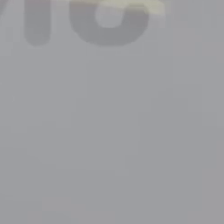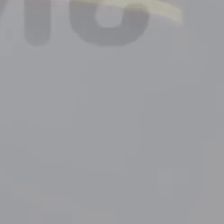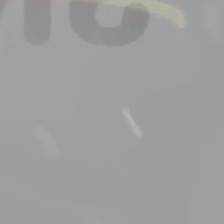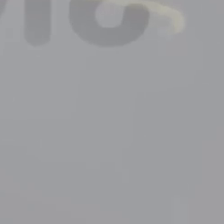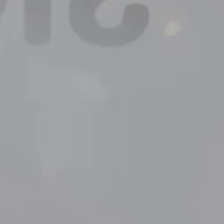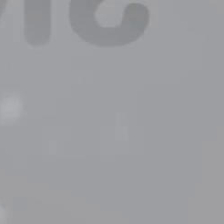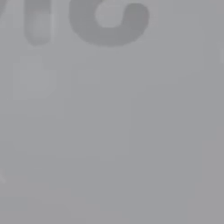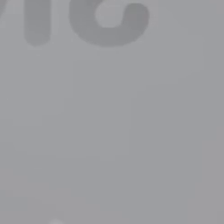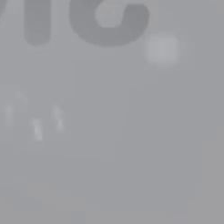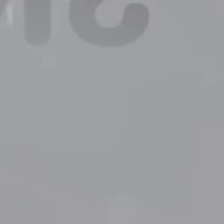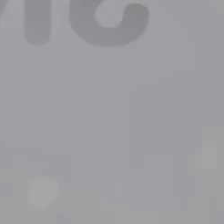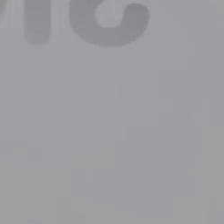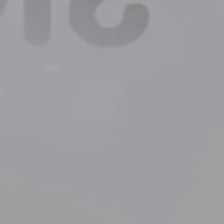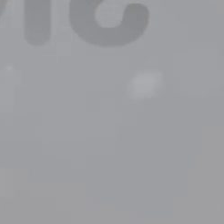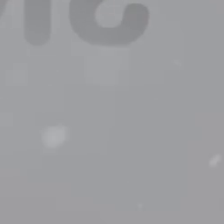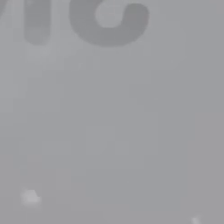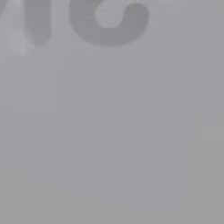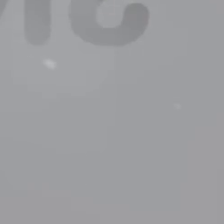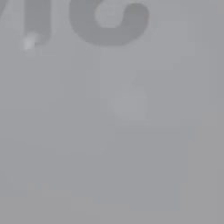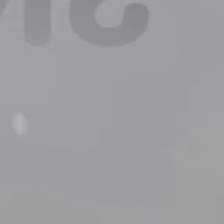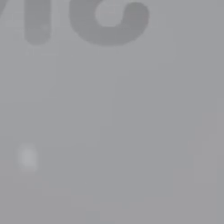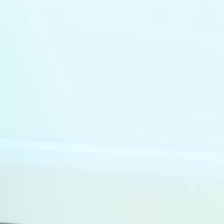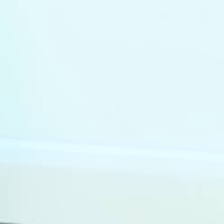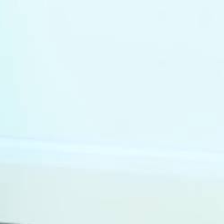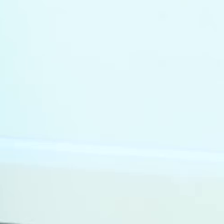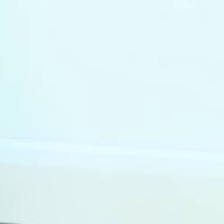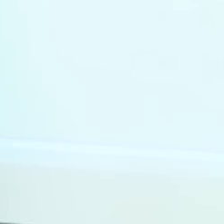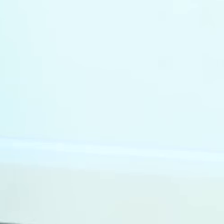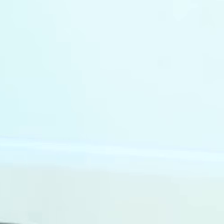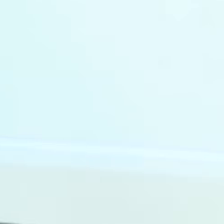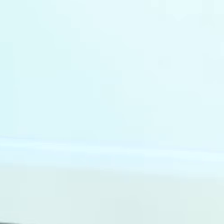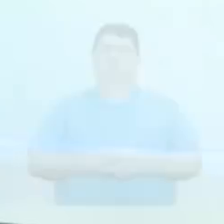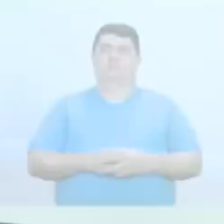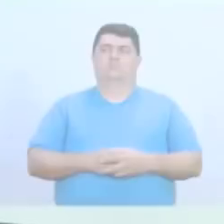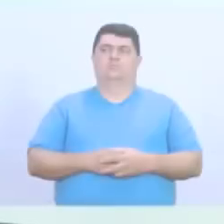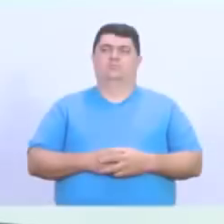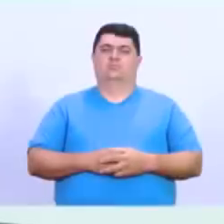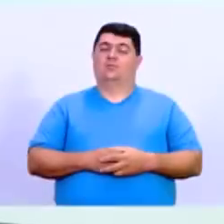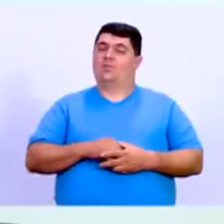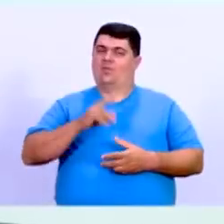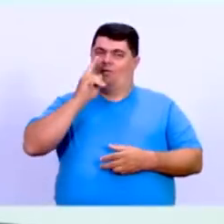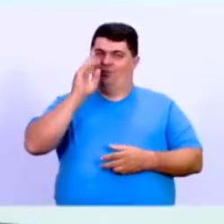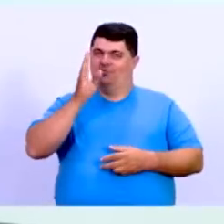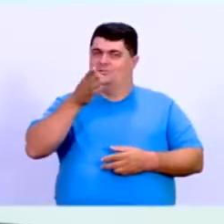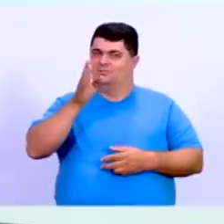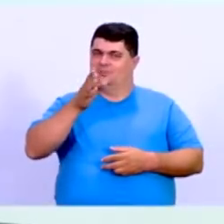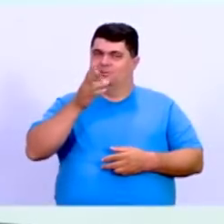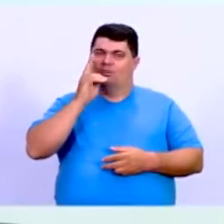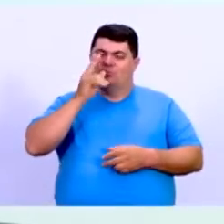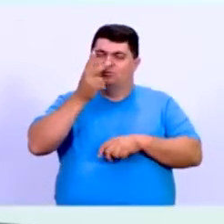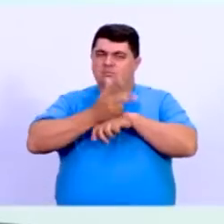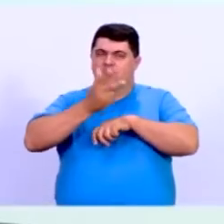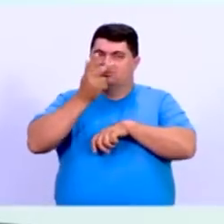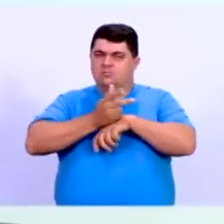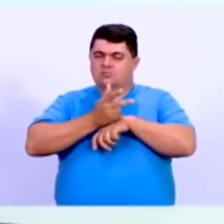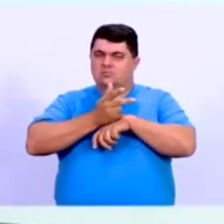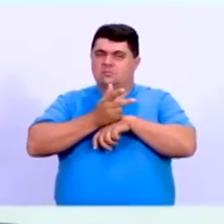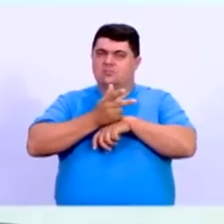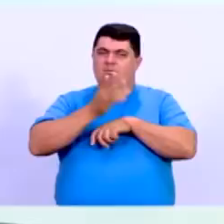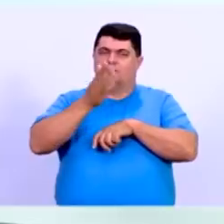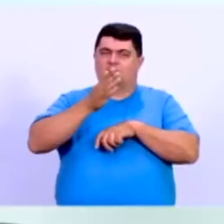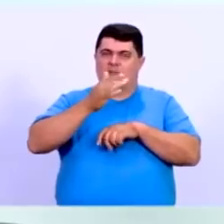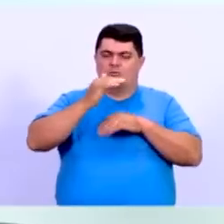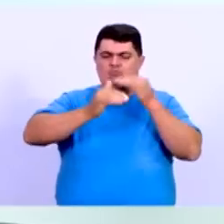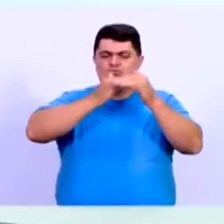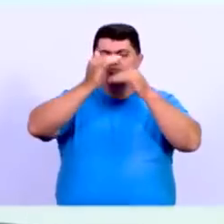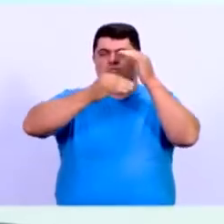Olha aí, pessoal, acompanharam aí o vídeo que fala sobre a evolução